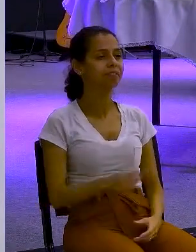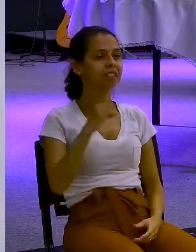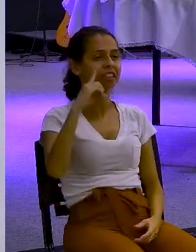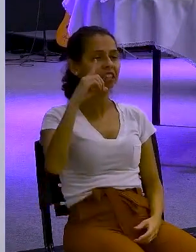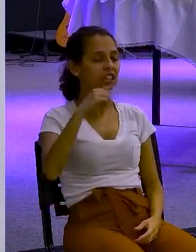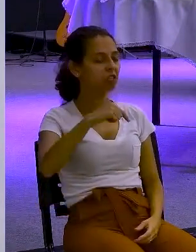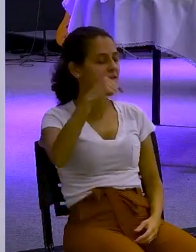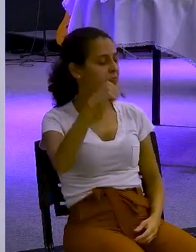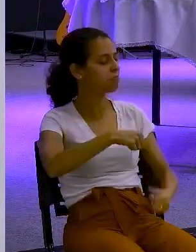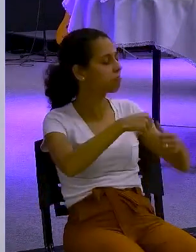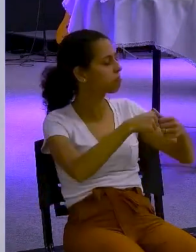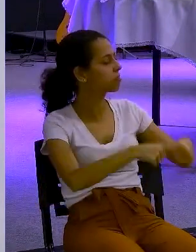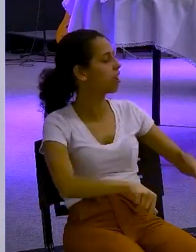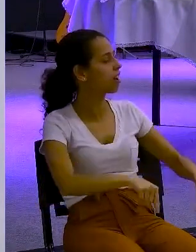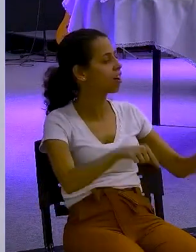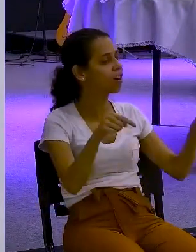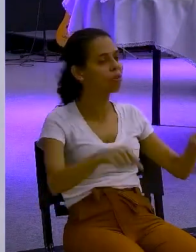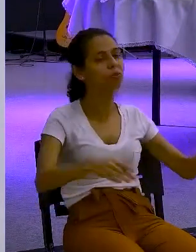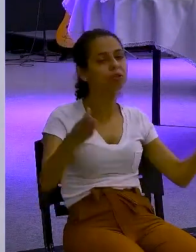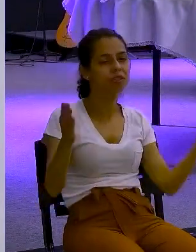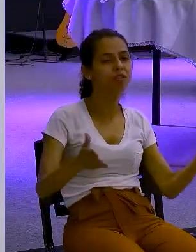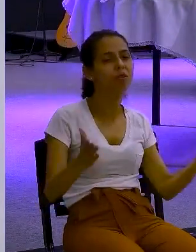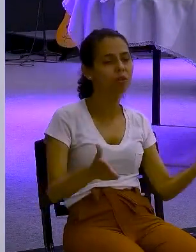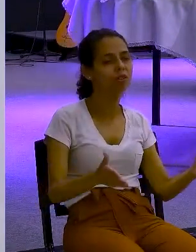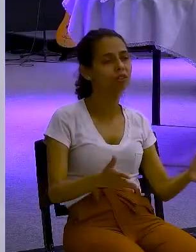Jesus está aqui neste lugar.